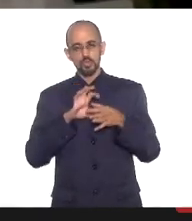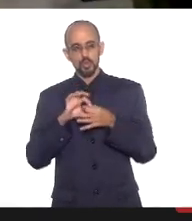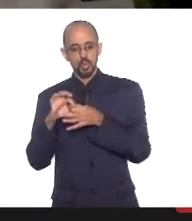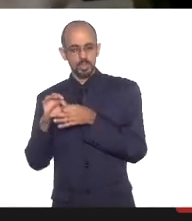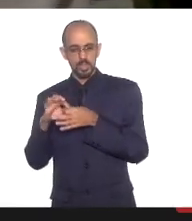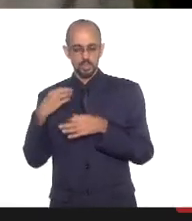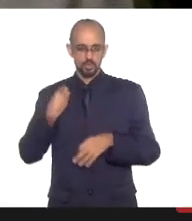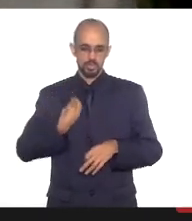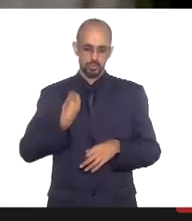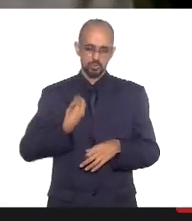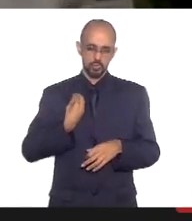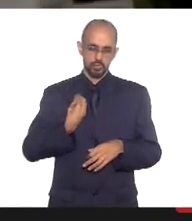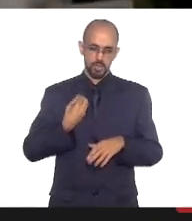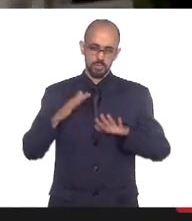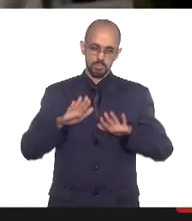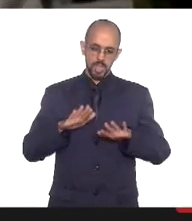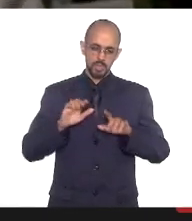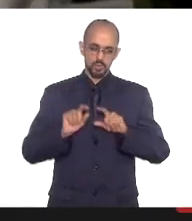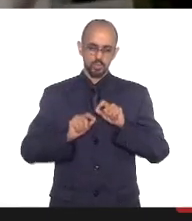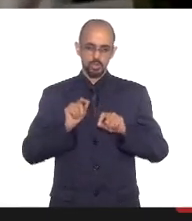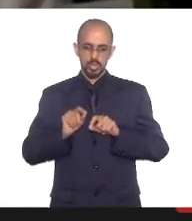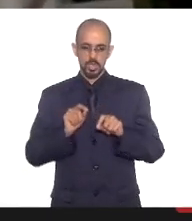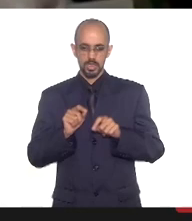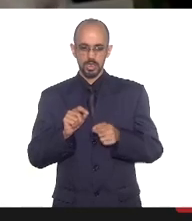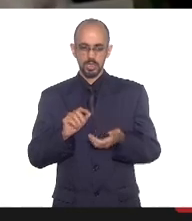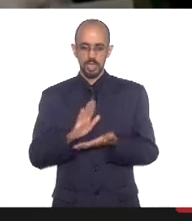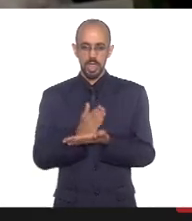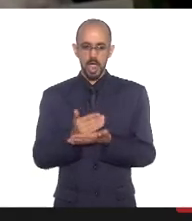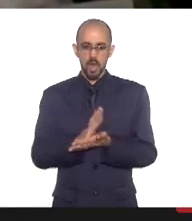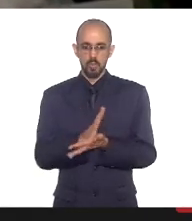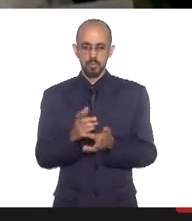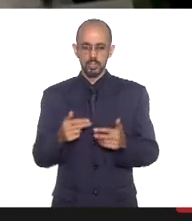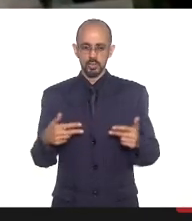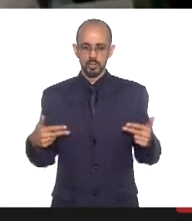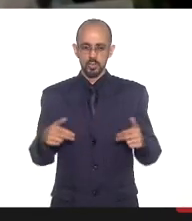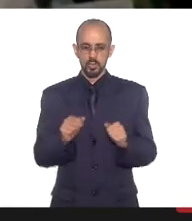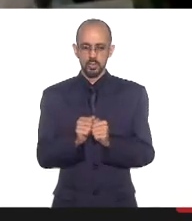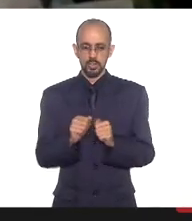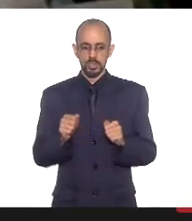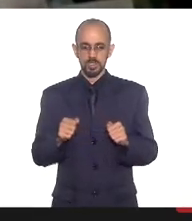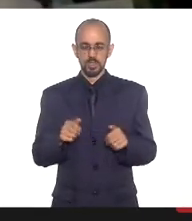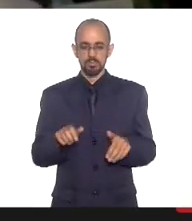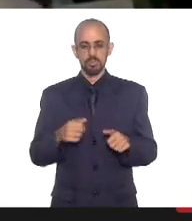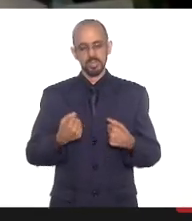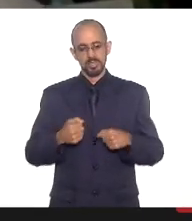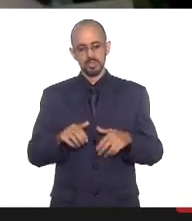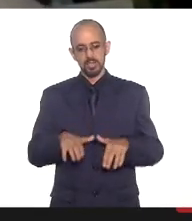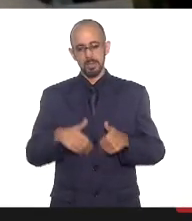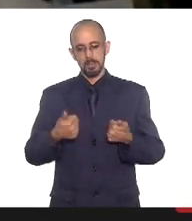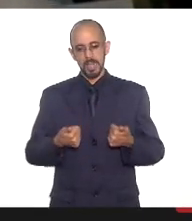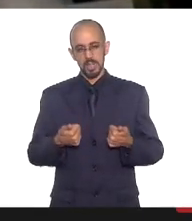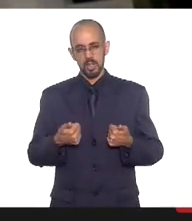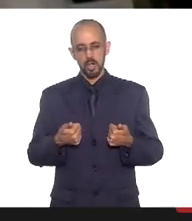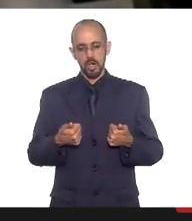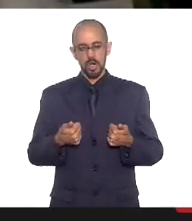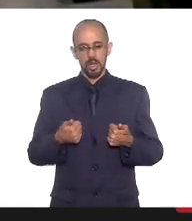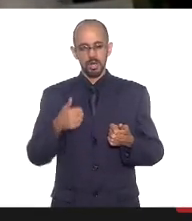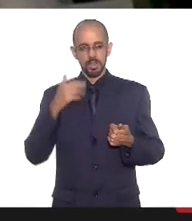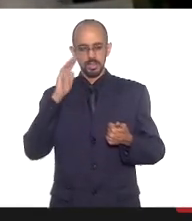estamos vivendo mas enfim eu acho que tem algumas questões que precisam ser assim melhor colocadas